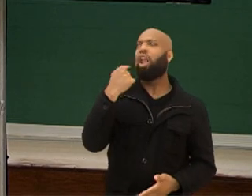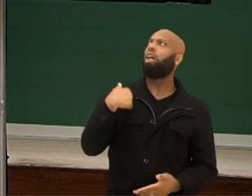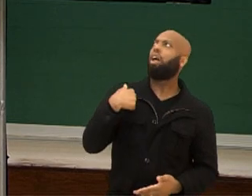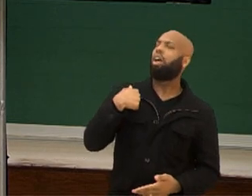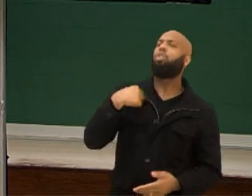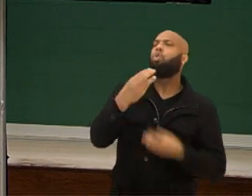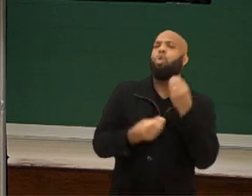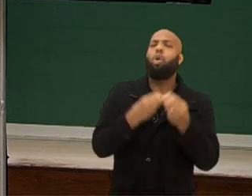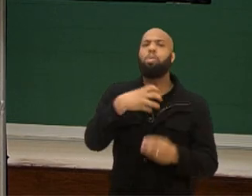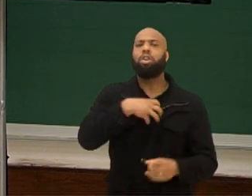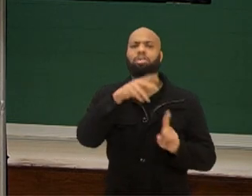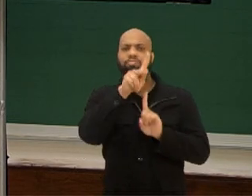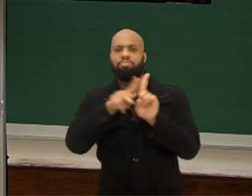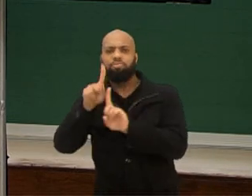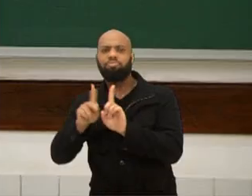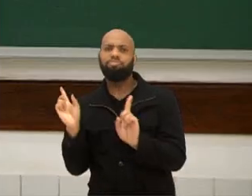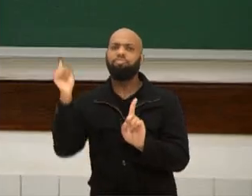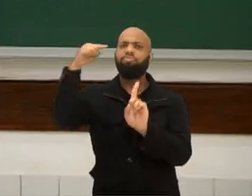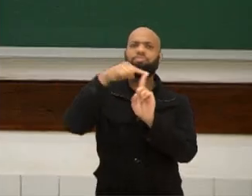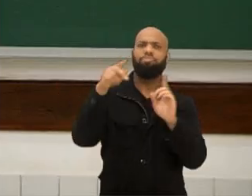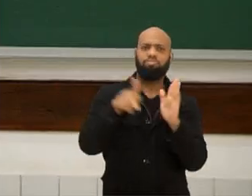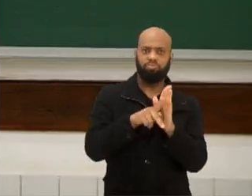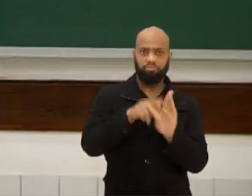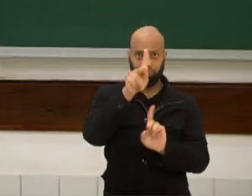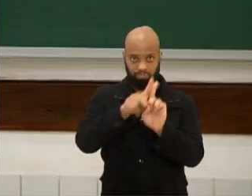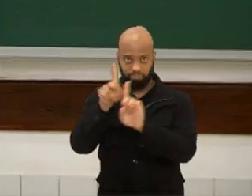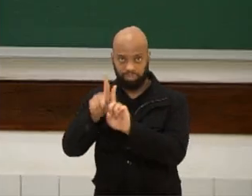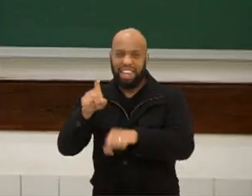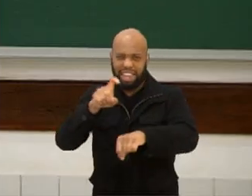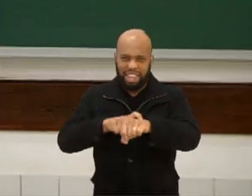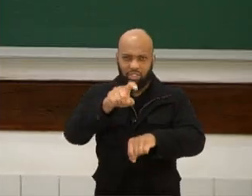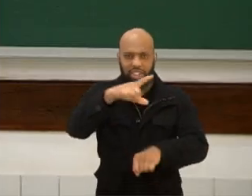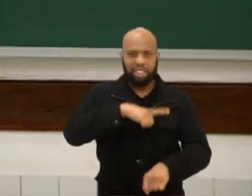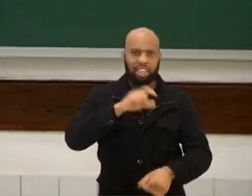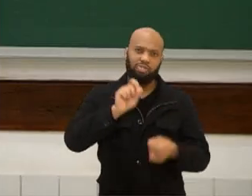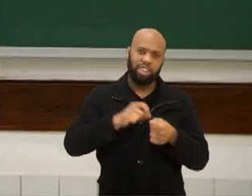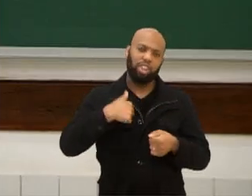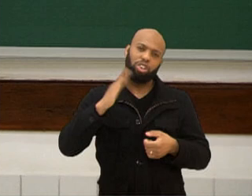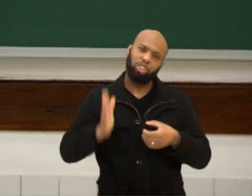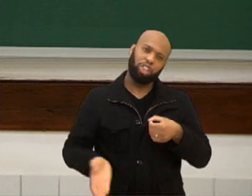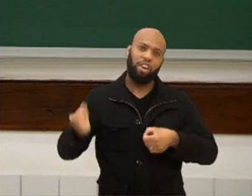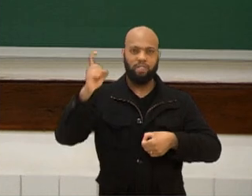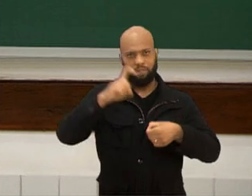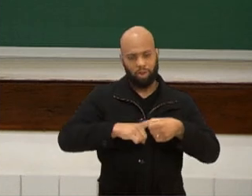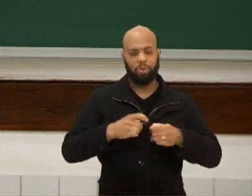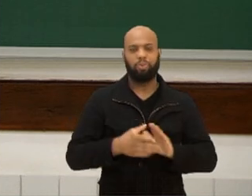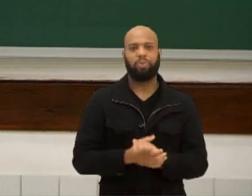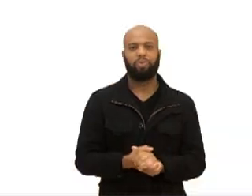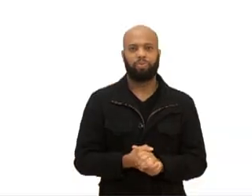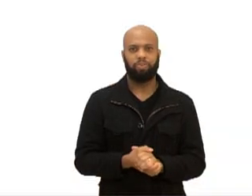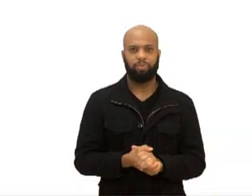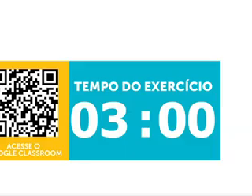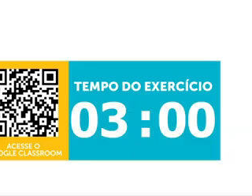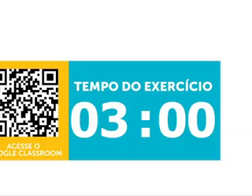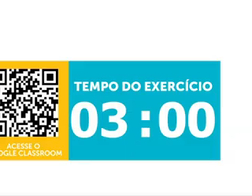como eram esses personagens, qual a função desses personagens. Vou dar um tempinho para você fazer isso aí no seu caderno e eu já volto.